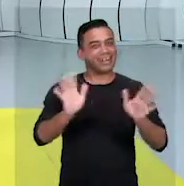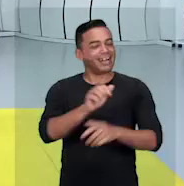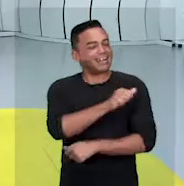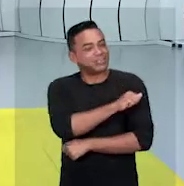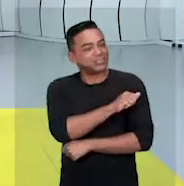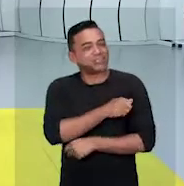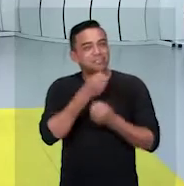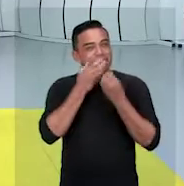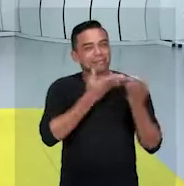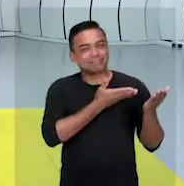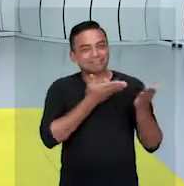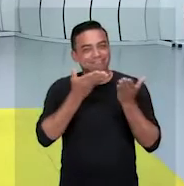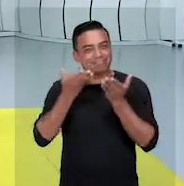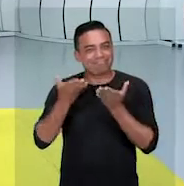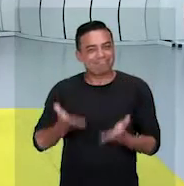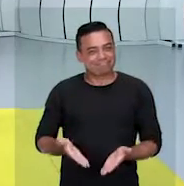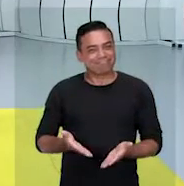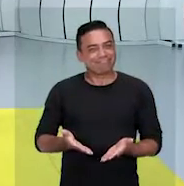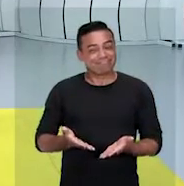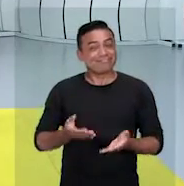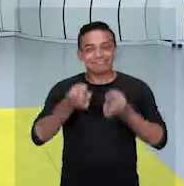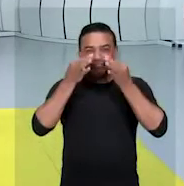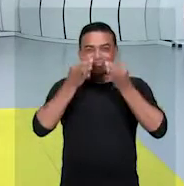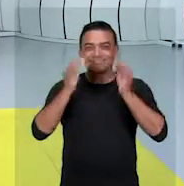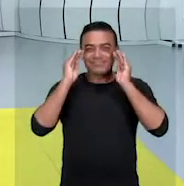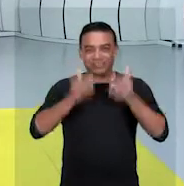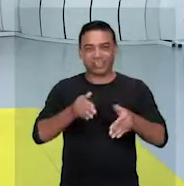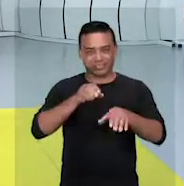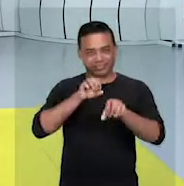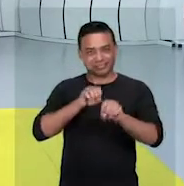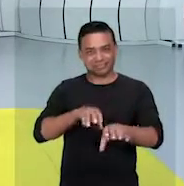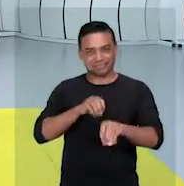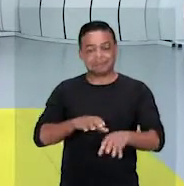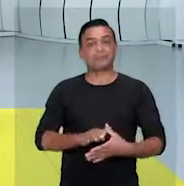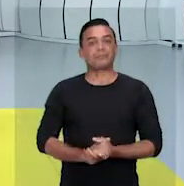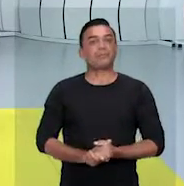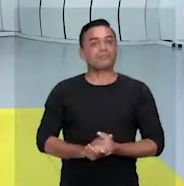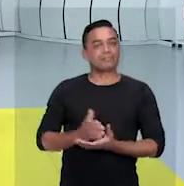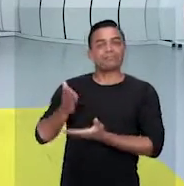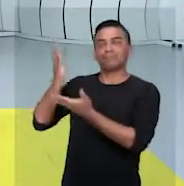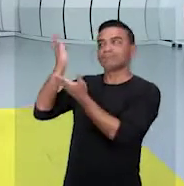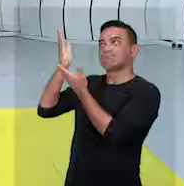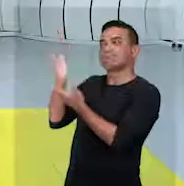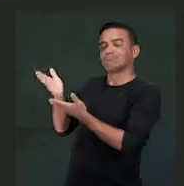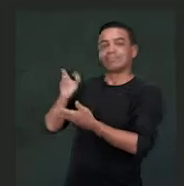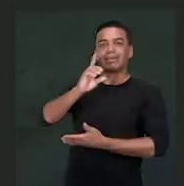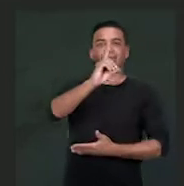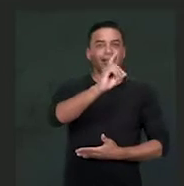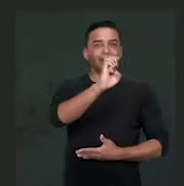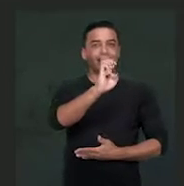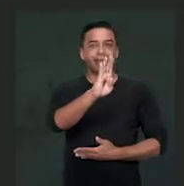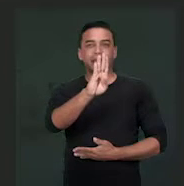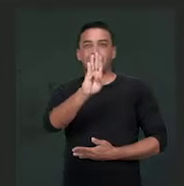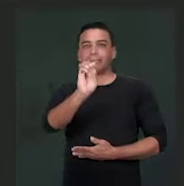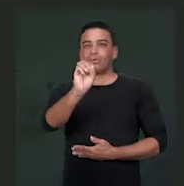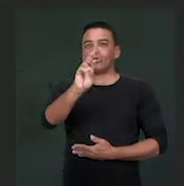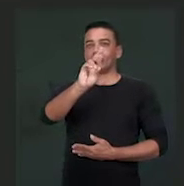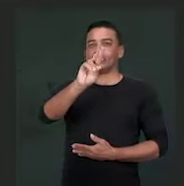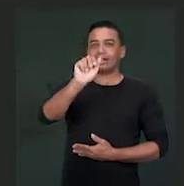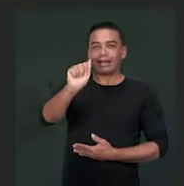Olá, estudantes! Sejam mais uma vez bem-vindos ao Se Liga na Educação. Eu sou a Débora, professora de Química, e hoje nós vamos